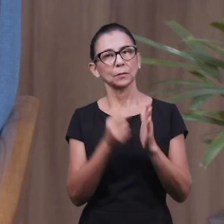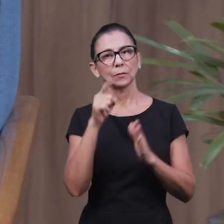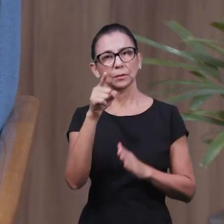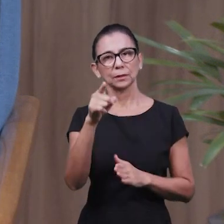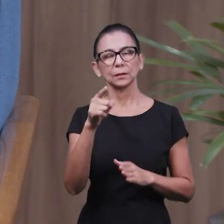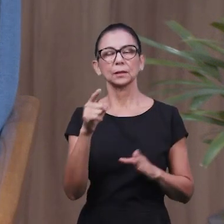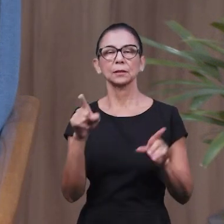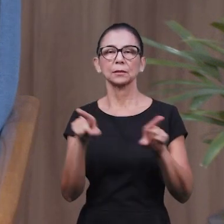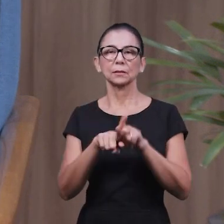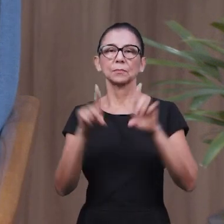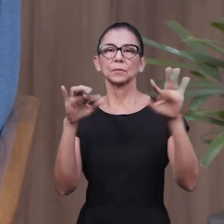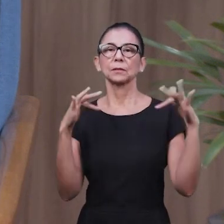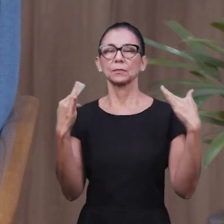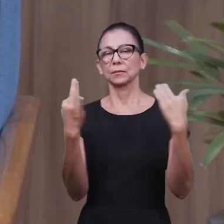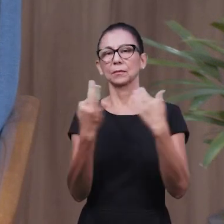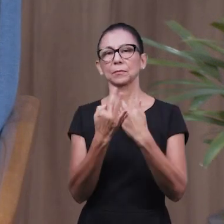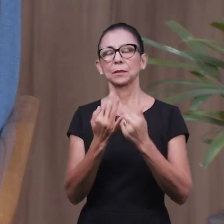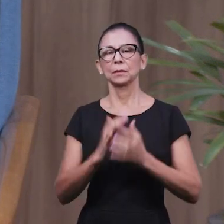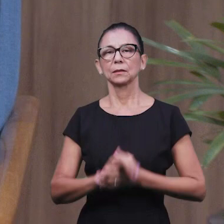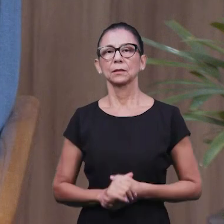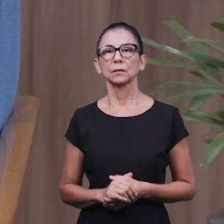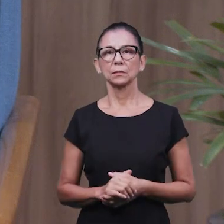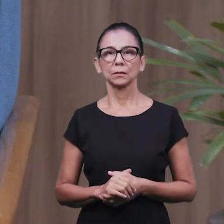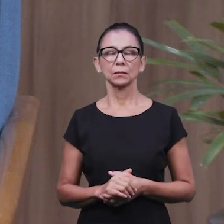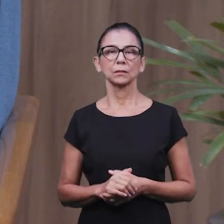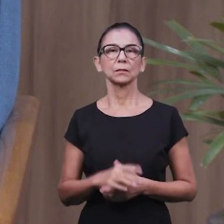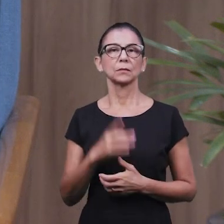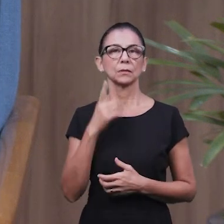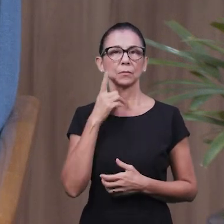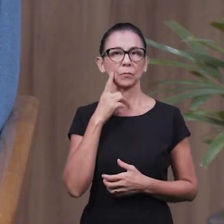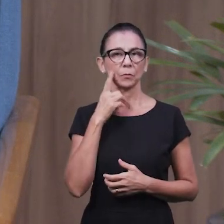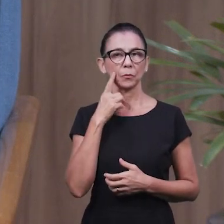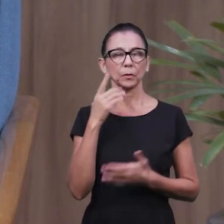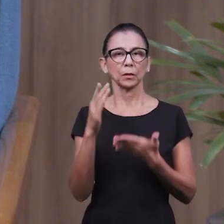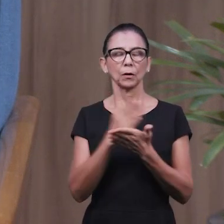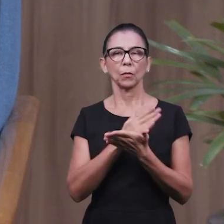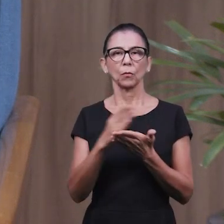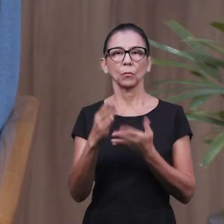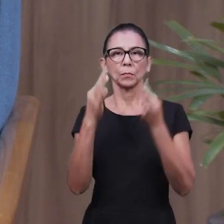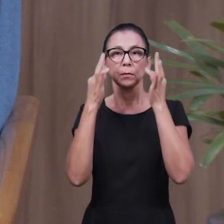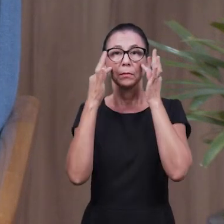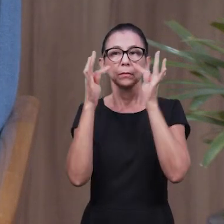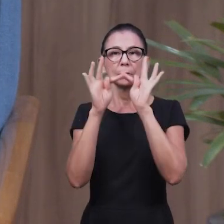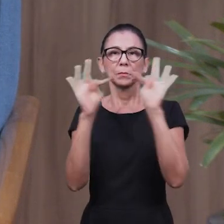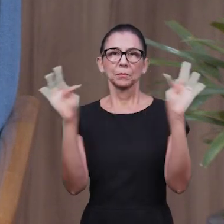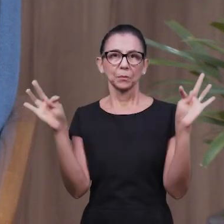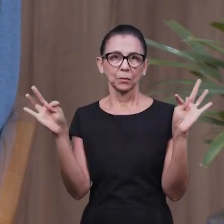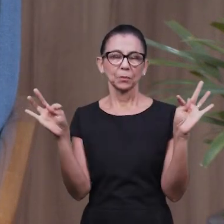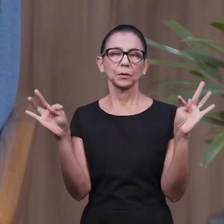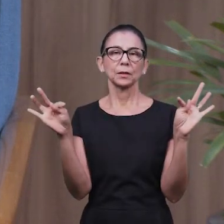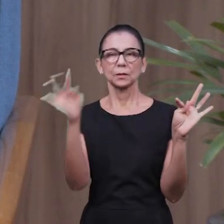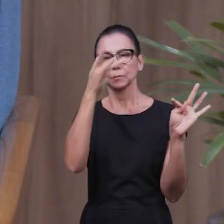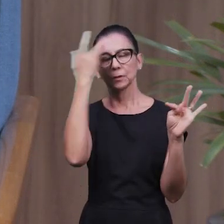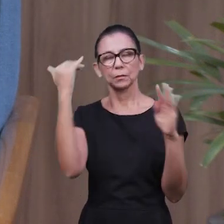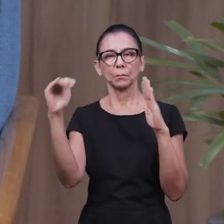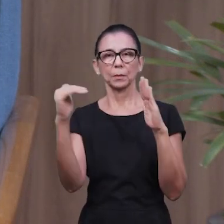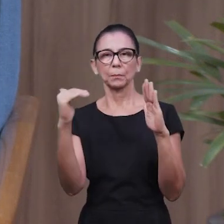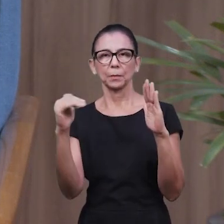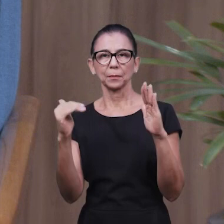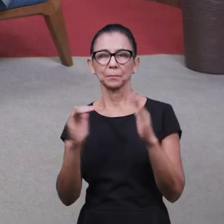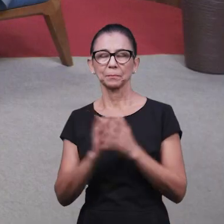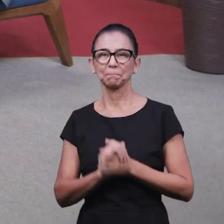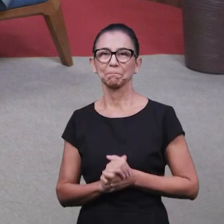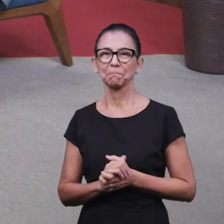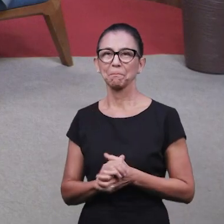Você vai aqui nós vamos ler aqui, você vai ouvir alguns testemunhos que algumas pessoas nos enviaram.